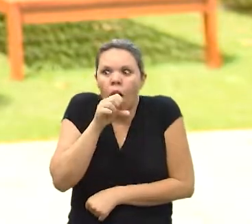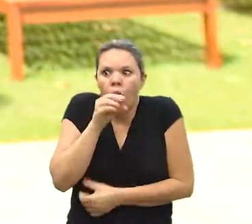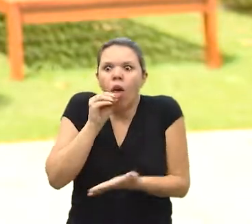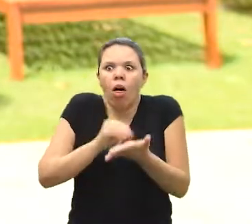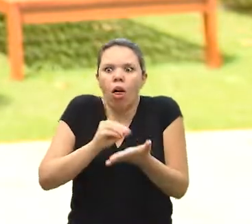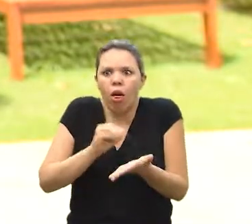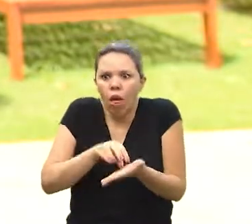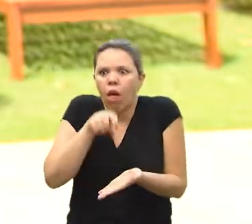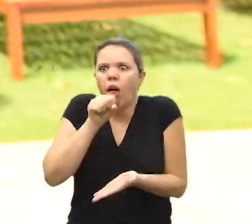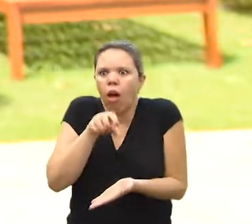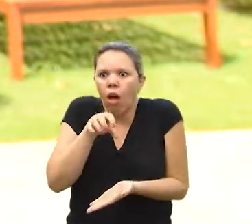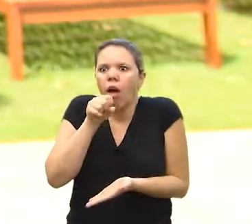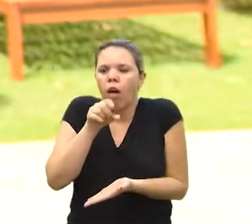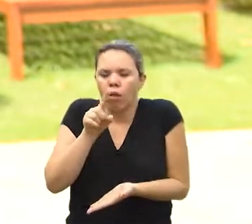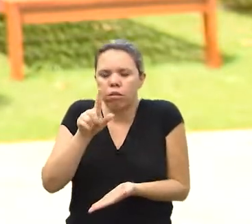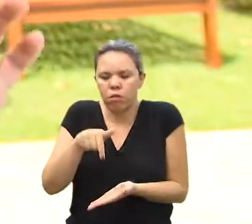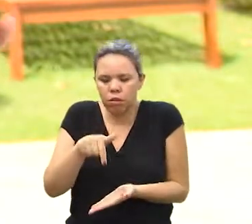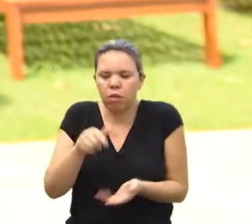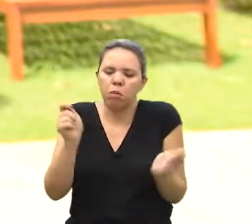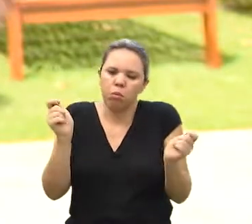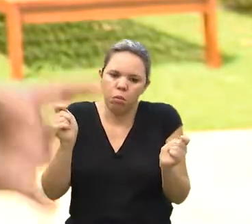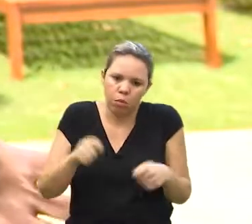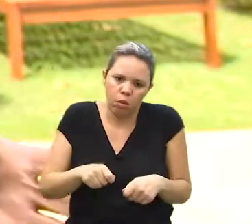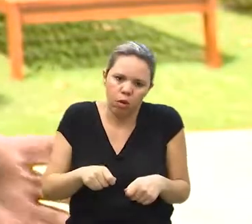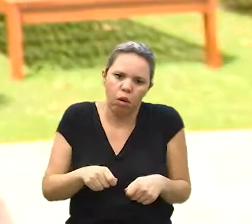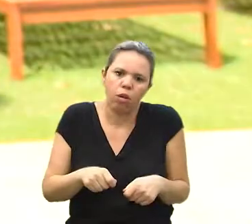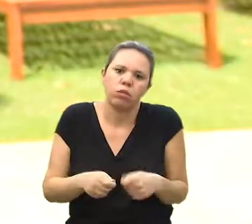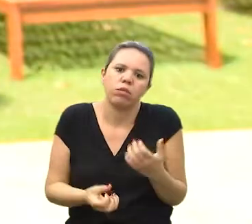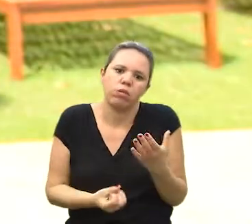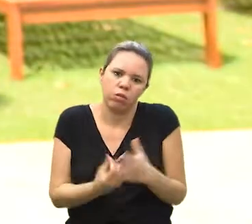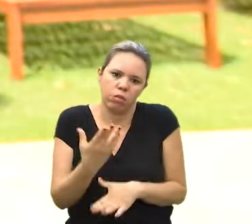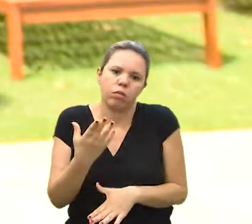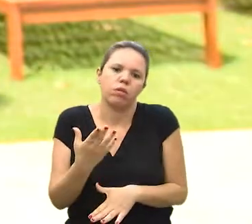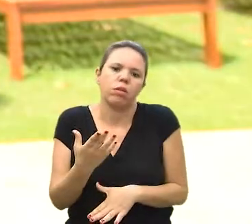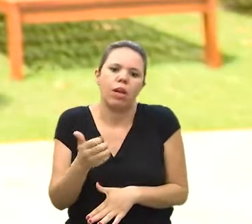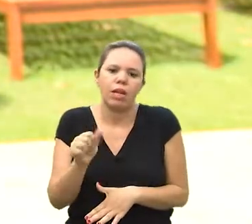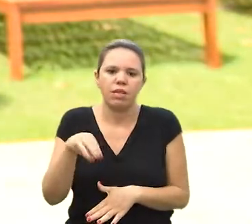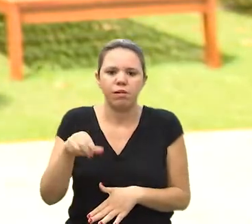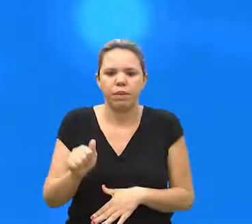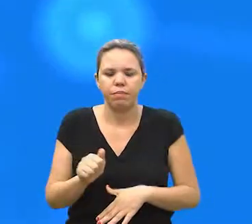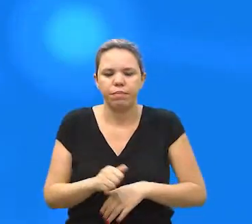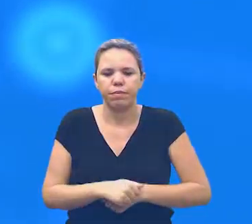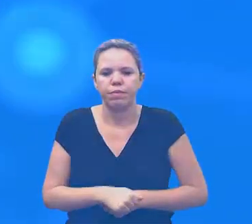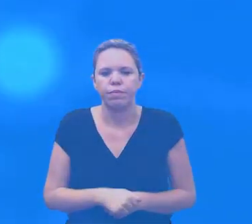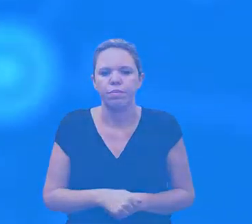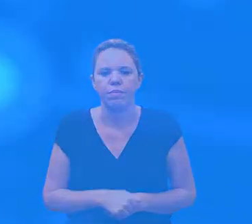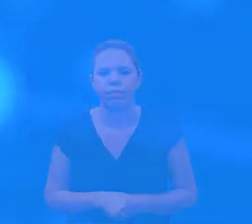Então, isso pode ser um sintoma de asma.